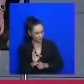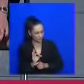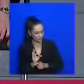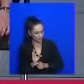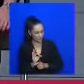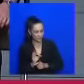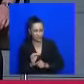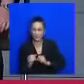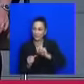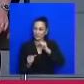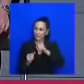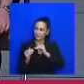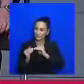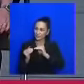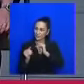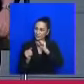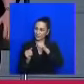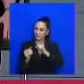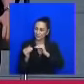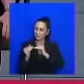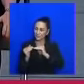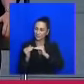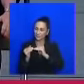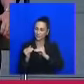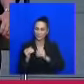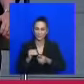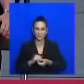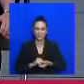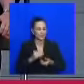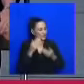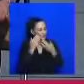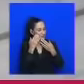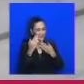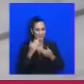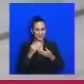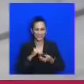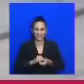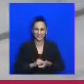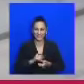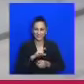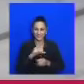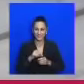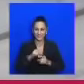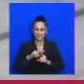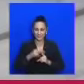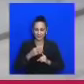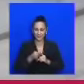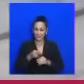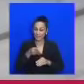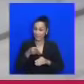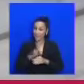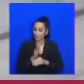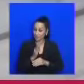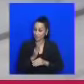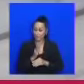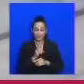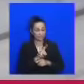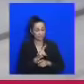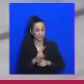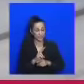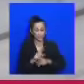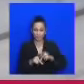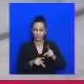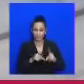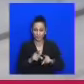confirmam? Sim, confirmo. Sim, confirmo. Obrigado. Sorteio da dupla cena realizado, validado por